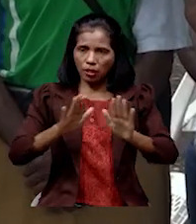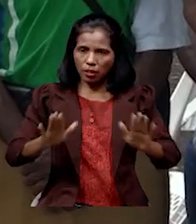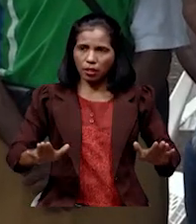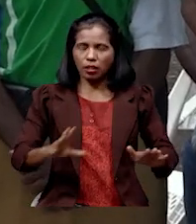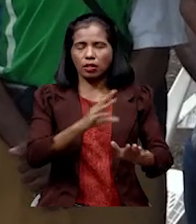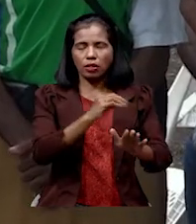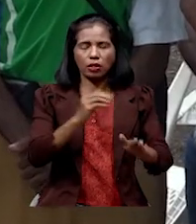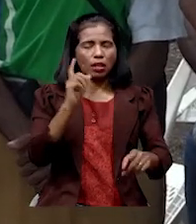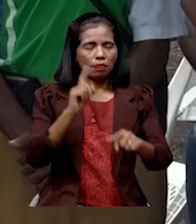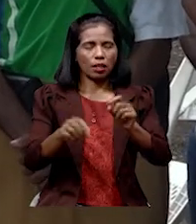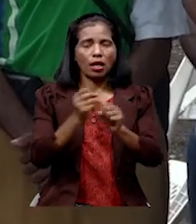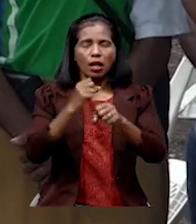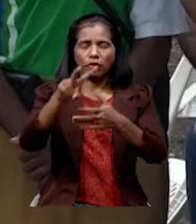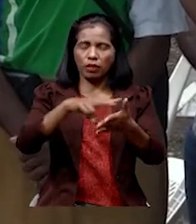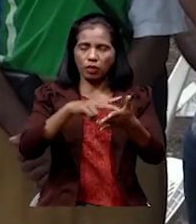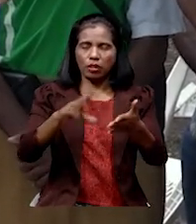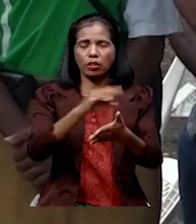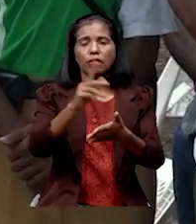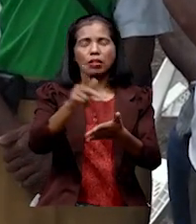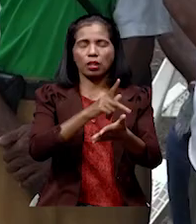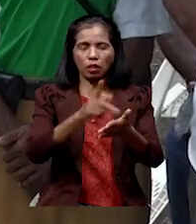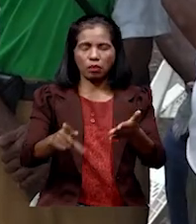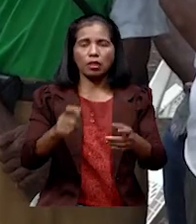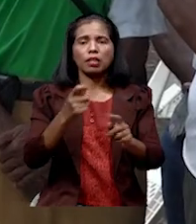di evita violência no crime durante periodo